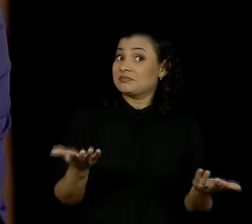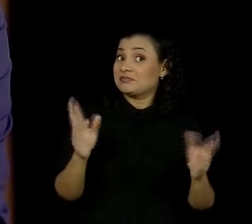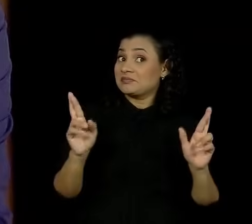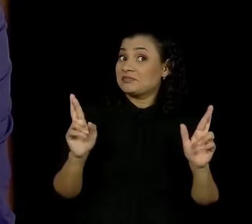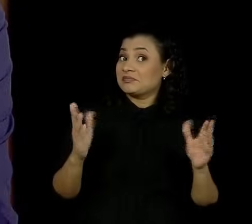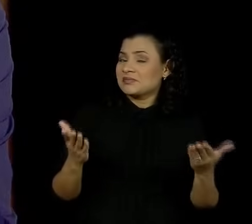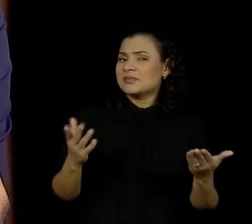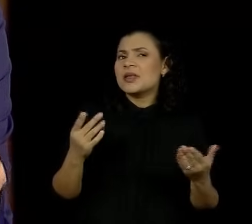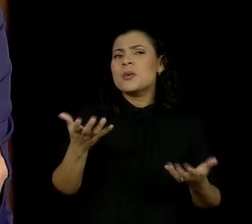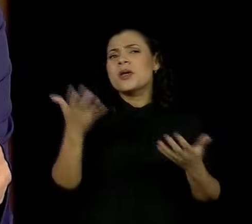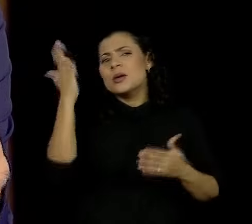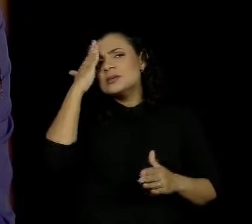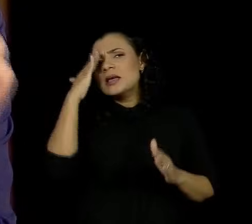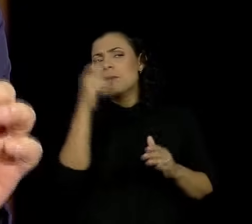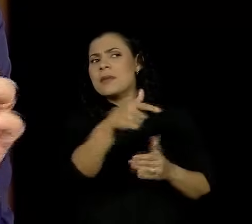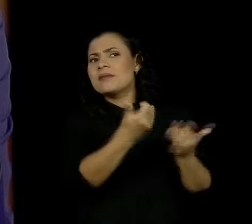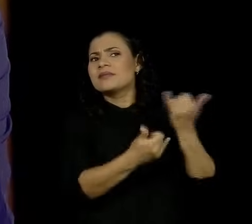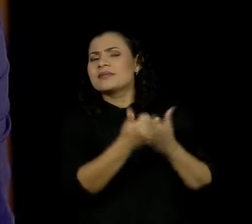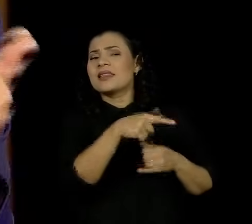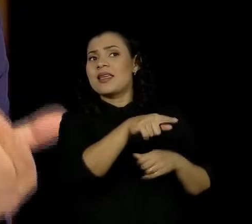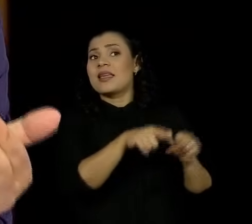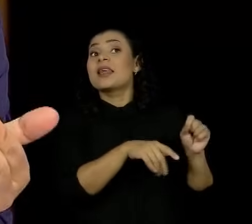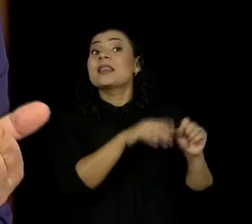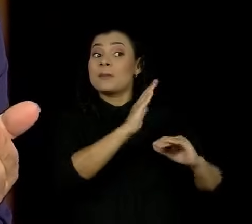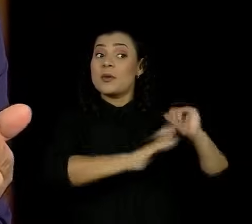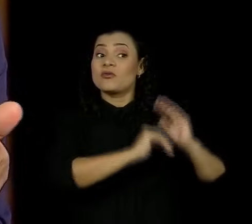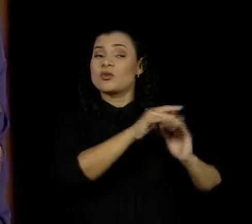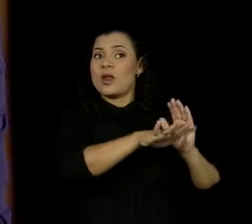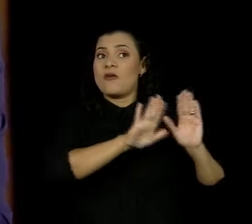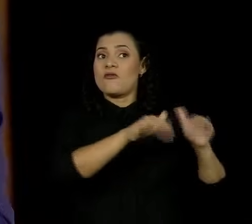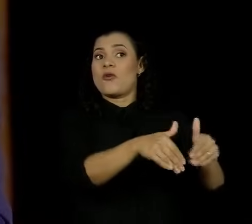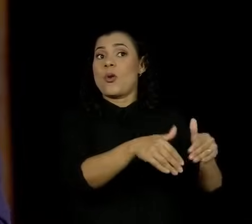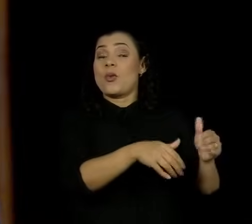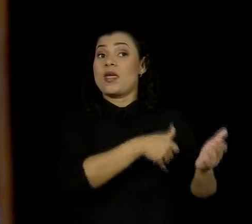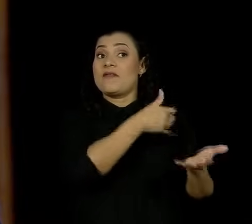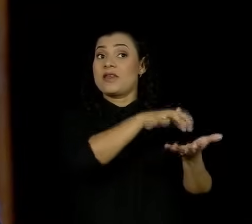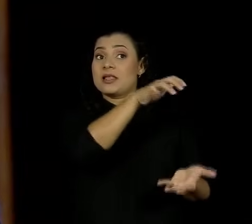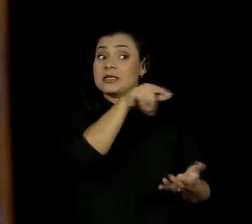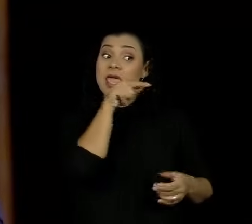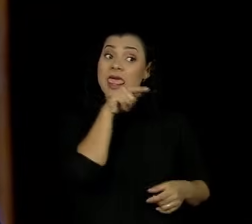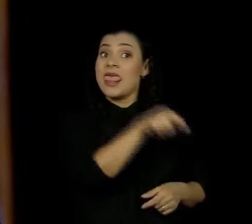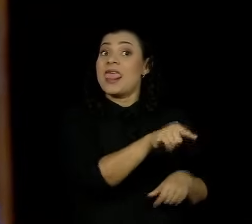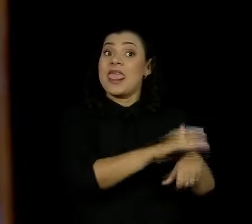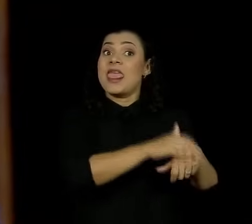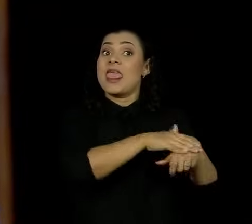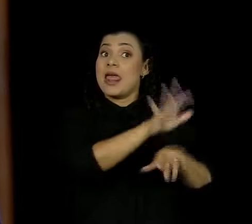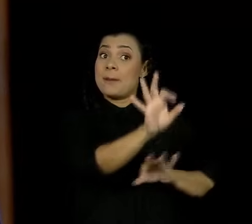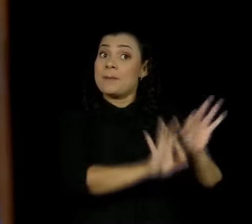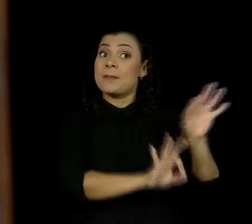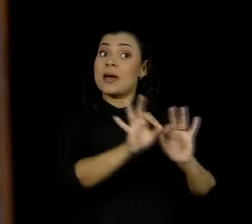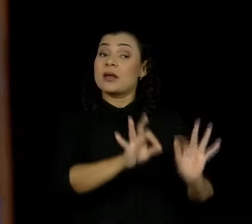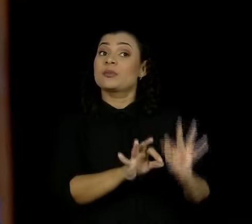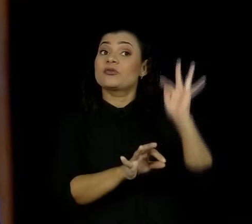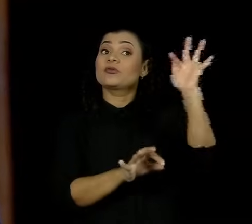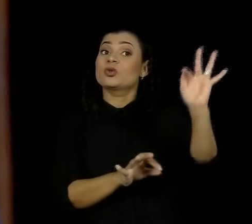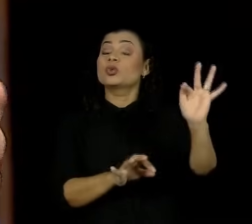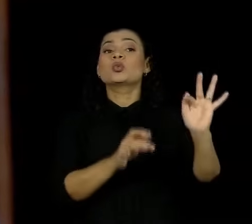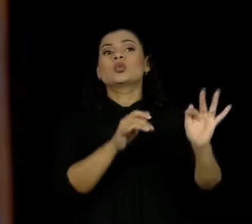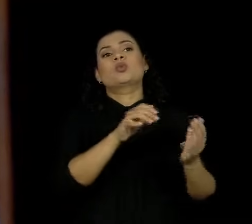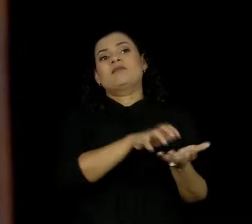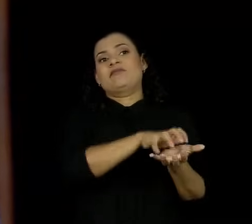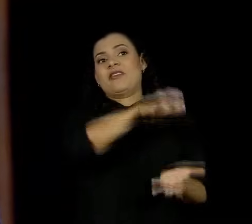vou querer saber do Alexandre, que é um especialista em envelhecer, como ele está preparando para uma velhice